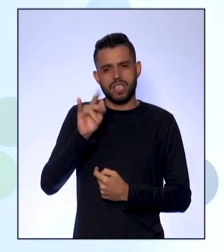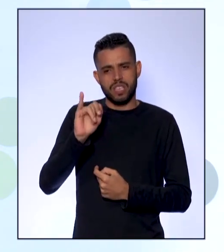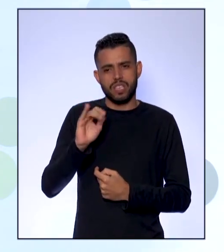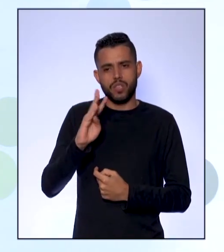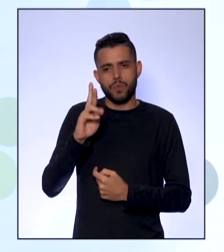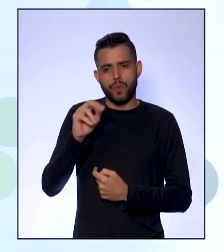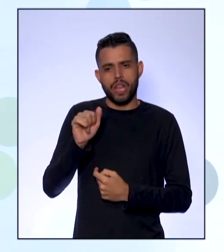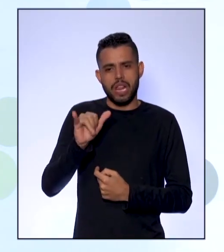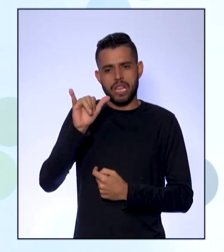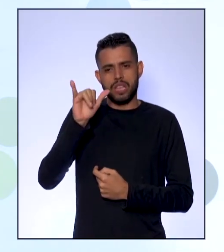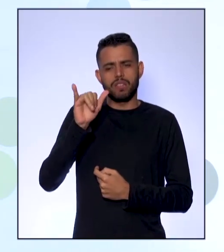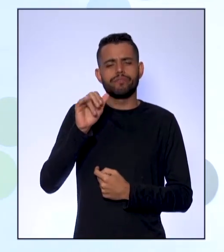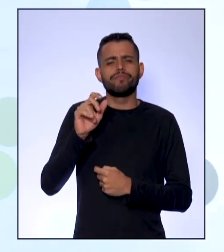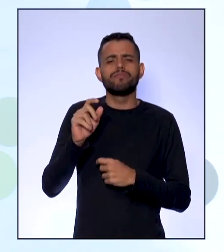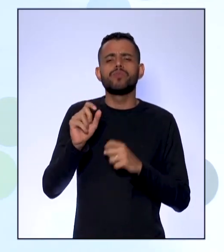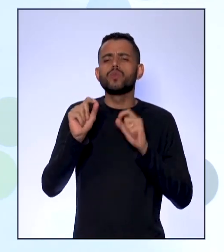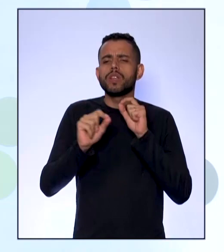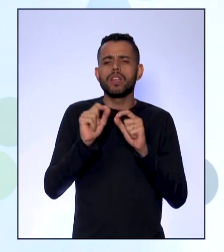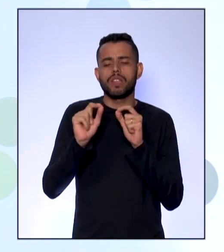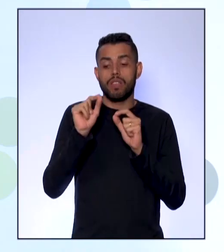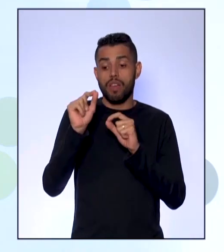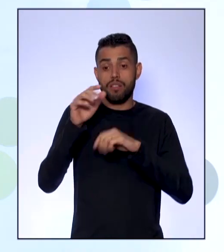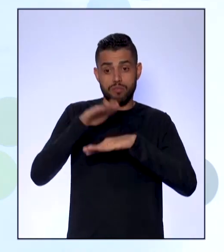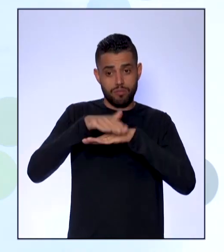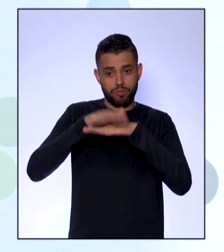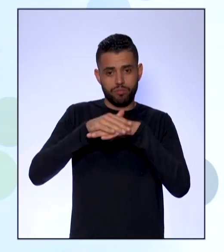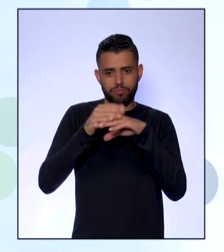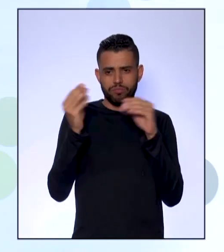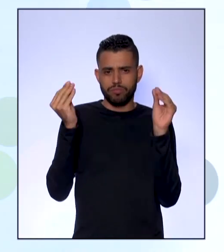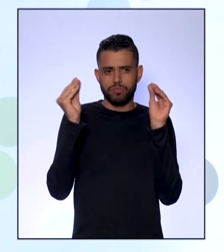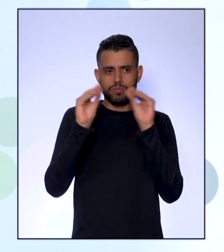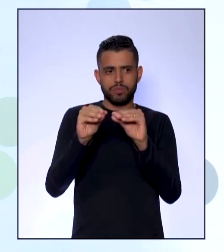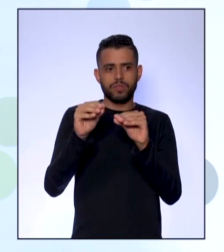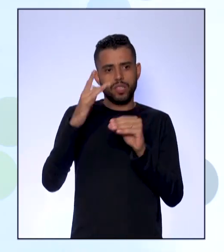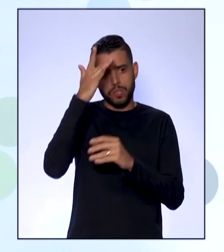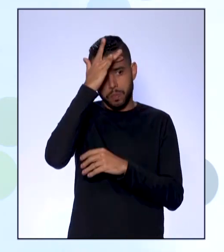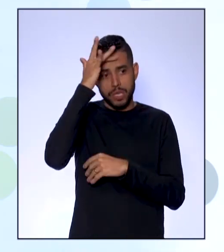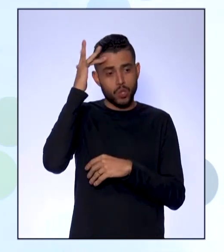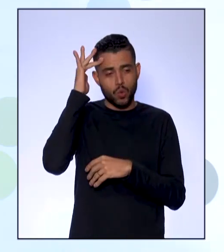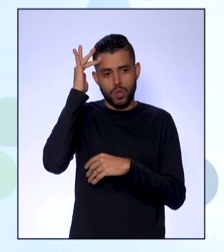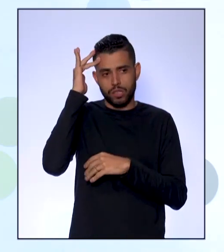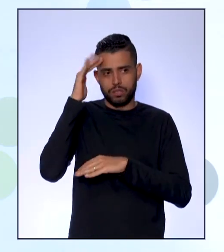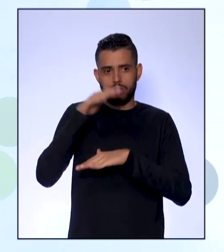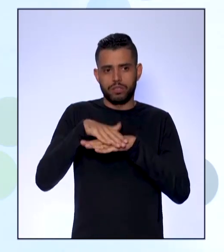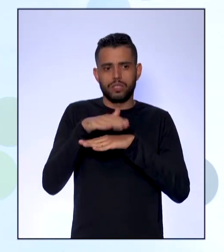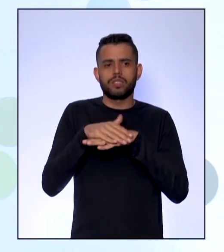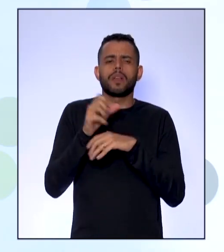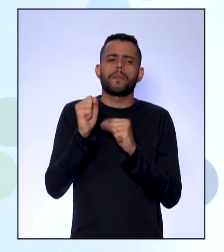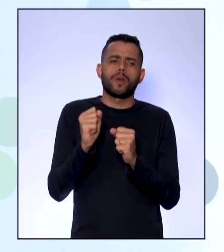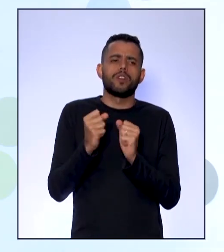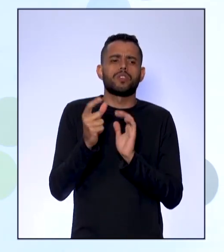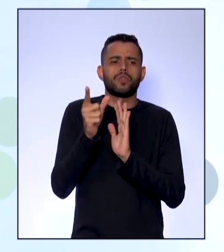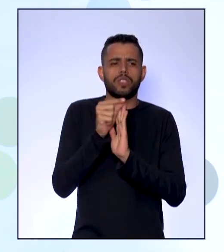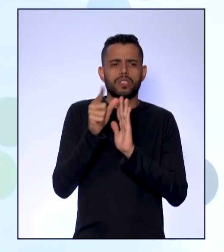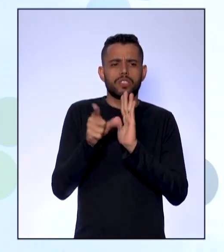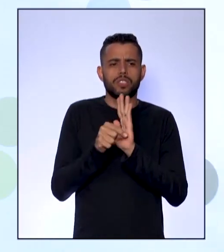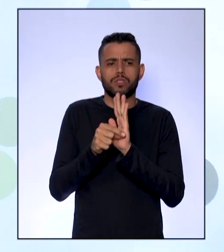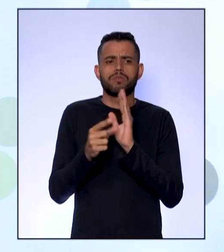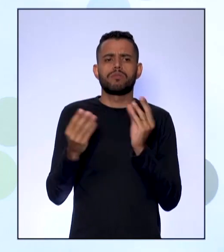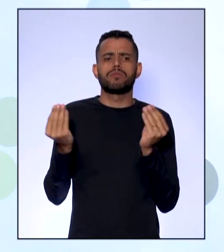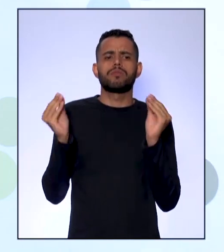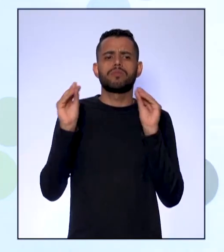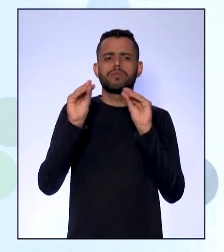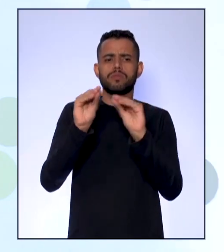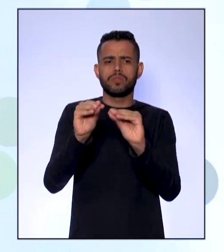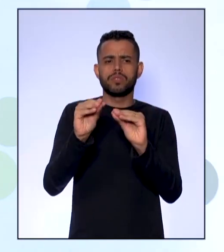ele deixa bem claro que quem escreve lá são os usuários, né? A Wikipédia, você pode ir lá digitar um artigo, se você acha, por exemplo, que o artigo